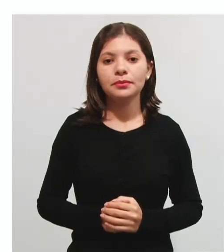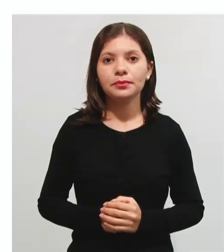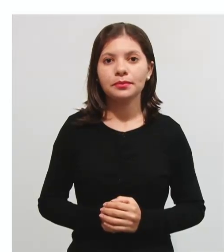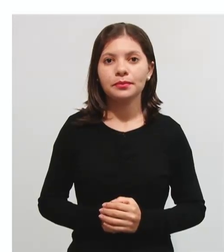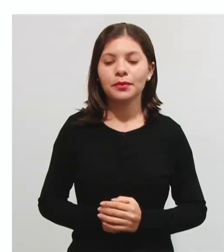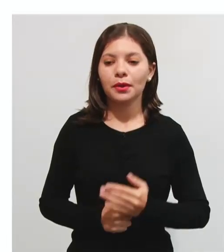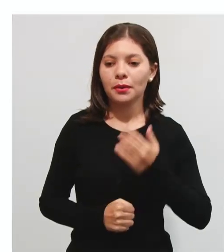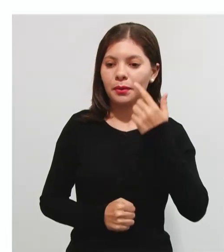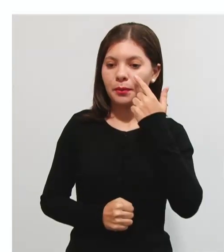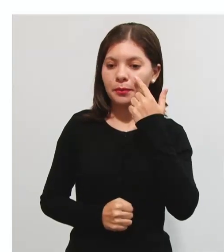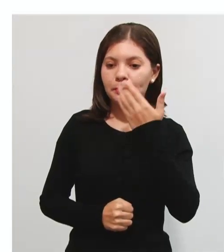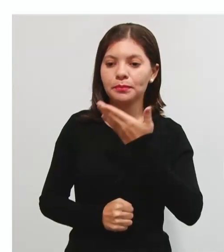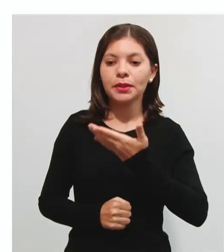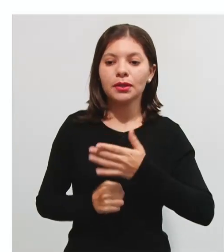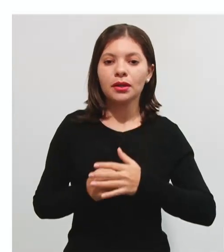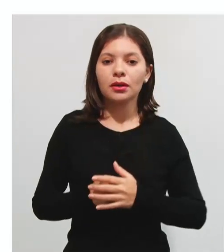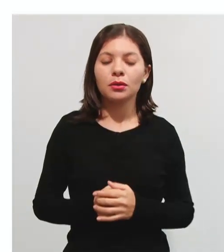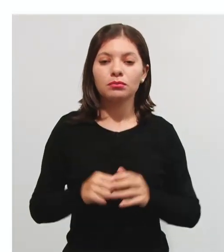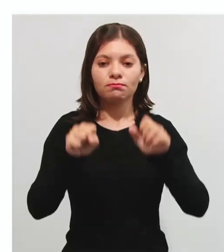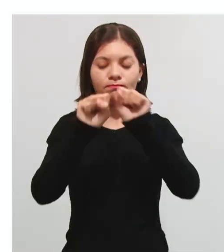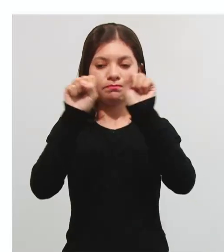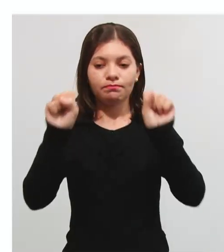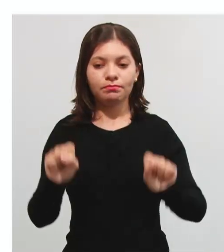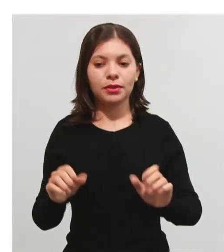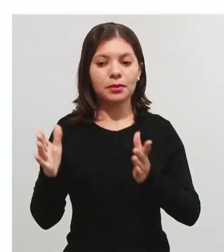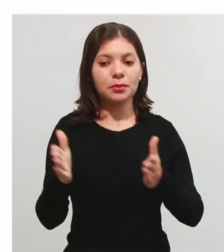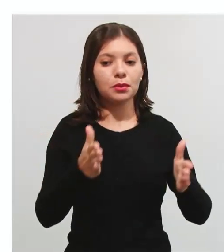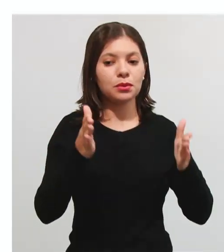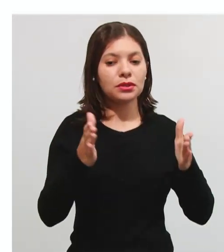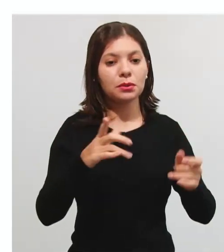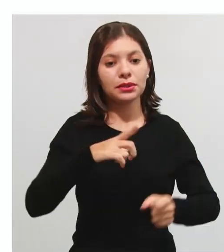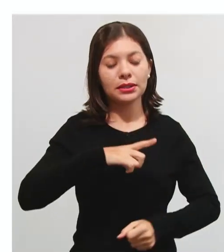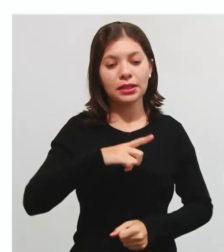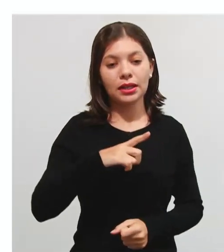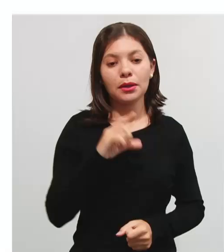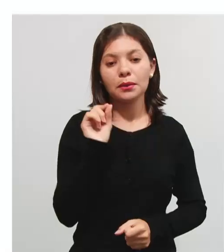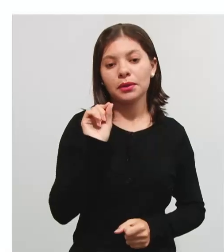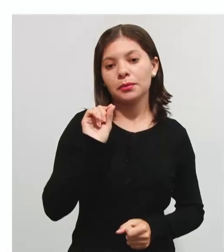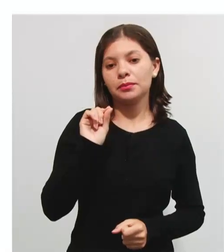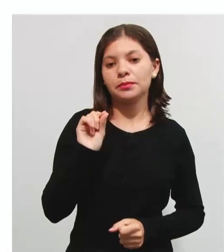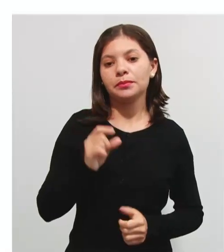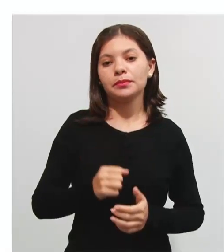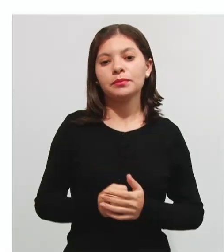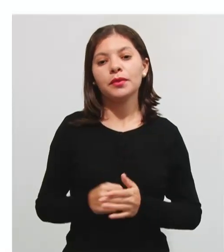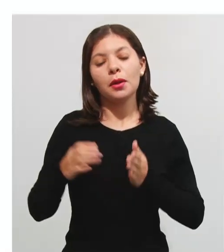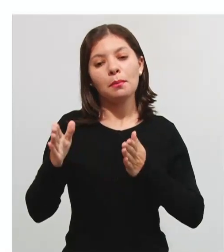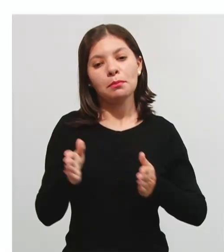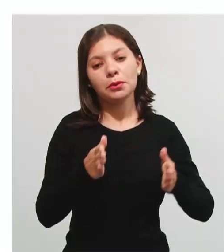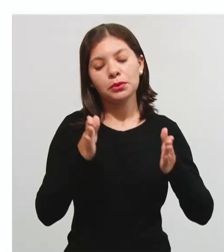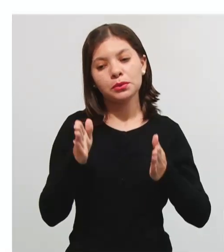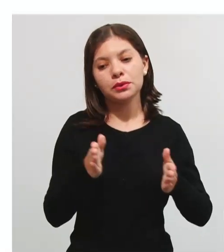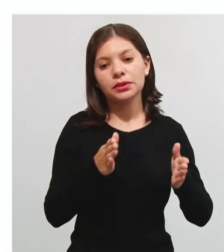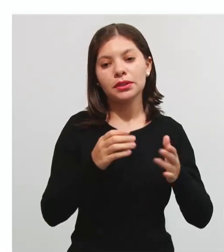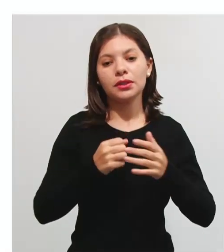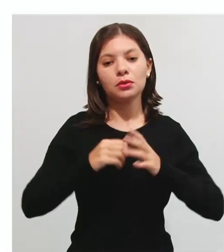Os principais sistemas de produção que nós temos hoje, segundo Guy Avenato, seria produzir com eficiência e eficácia,